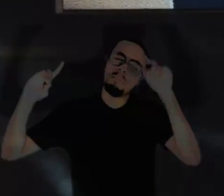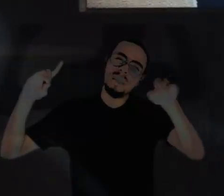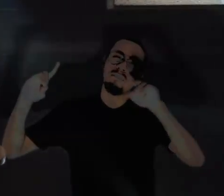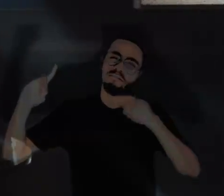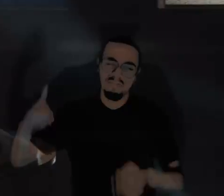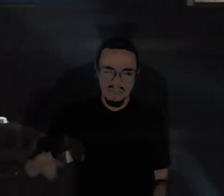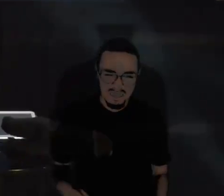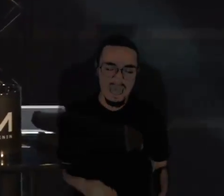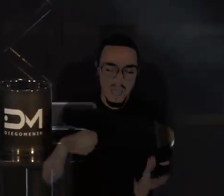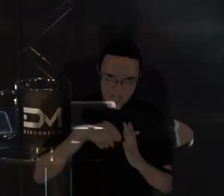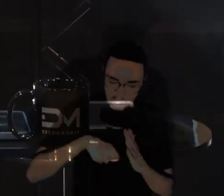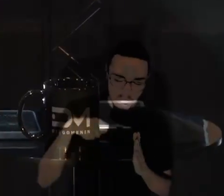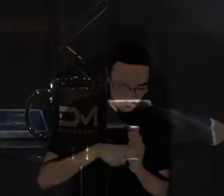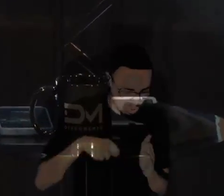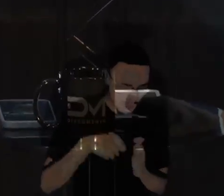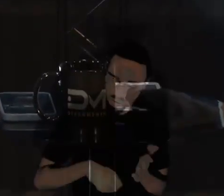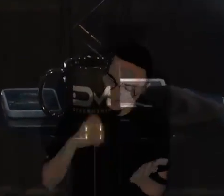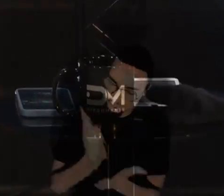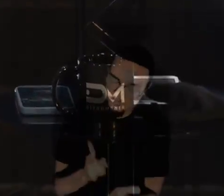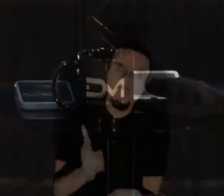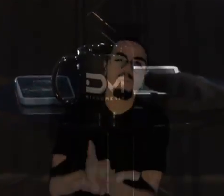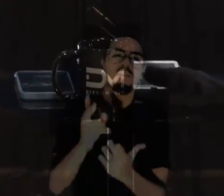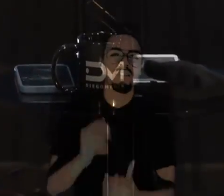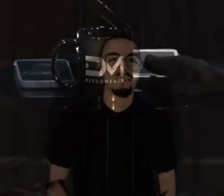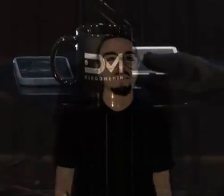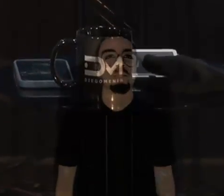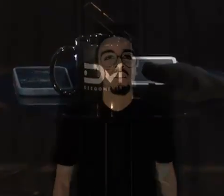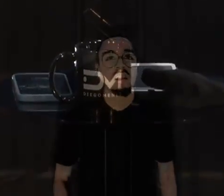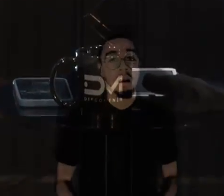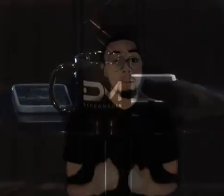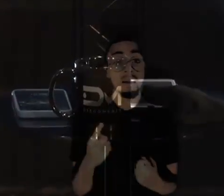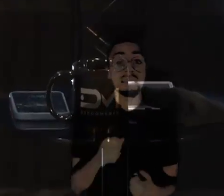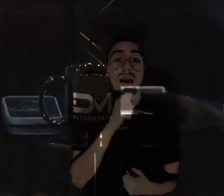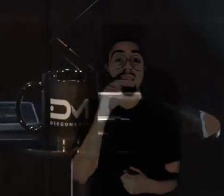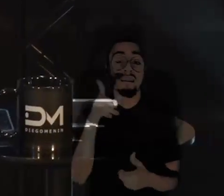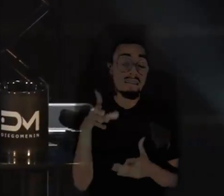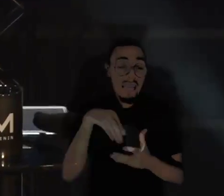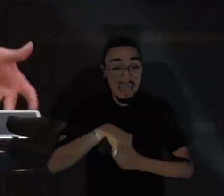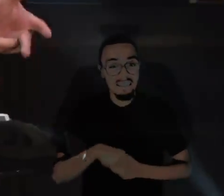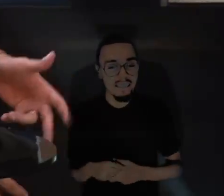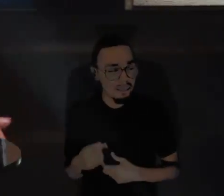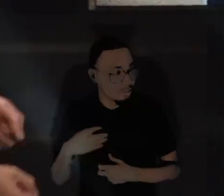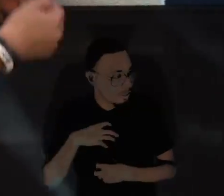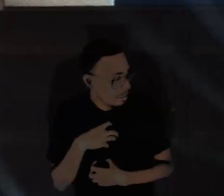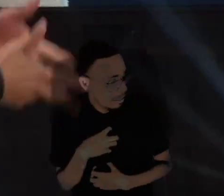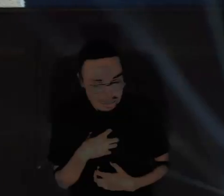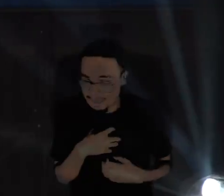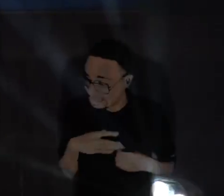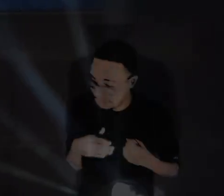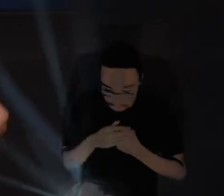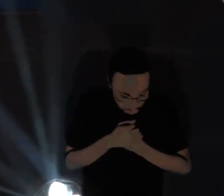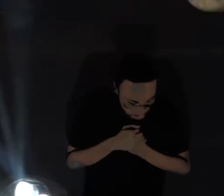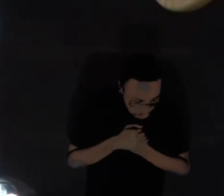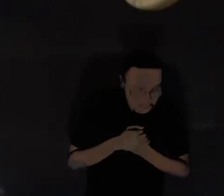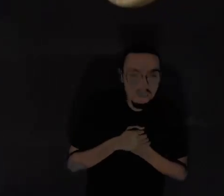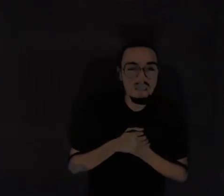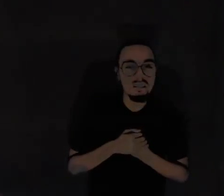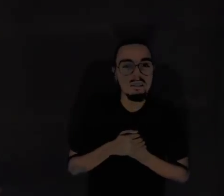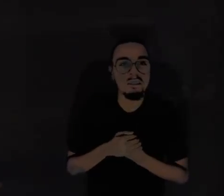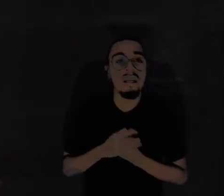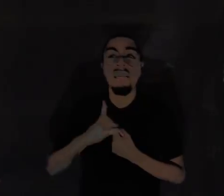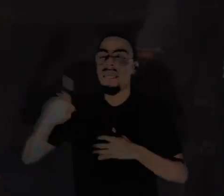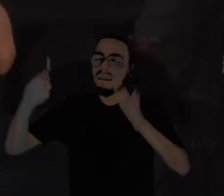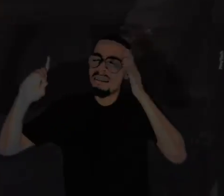largou a corda. Você é um Gideão, mas existem síndromes aí dentro que estão te podando. Deus sabe que você quer vencer, não é uma questão de